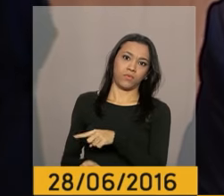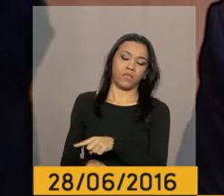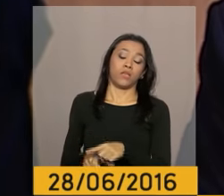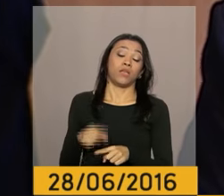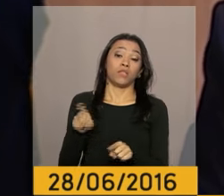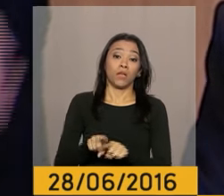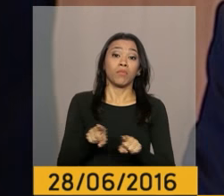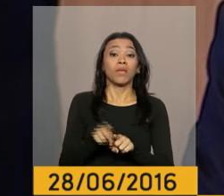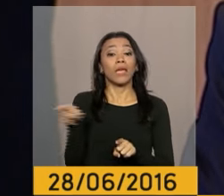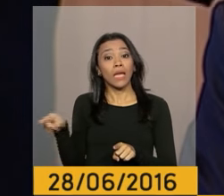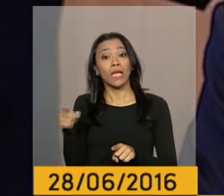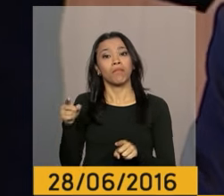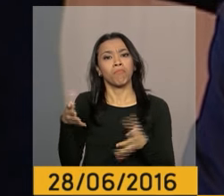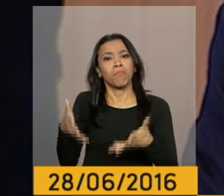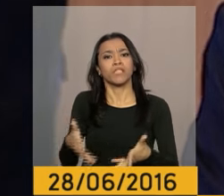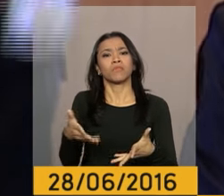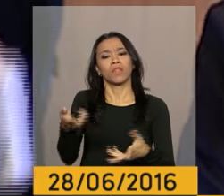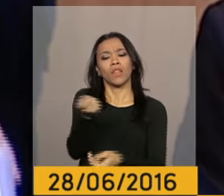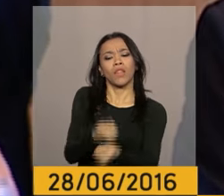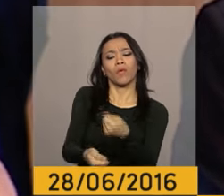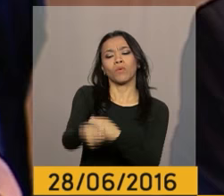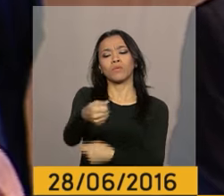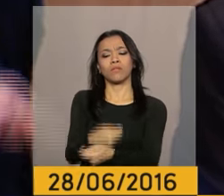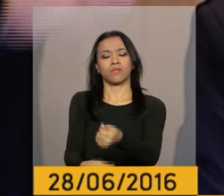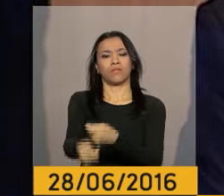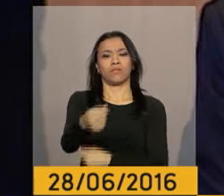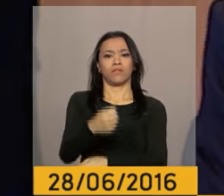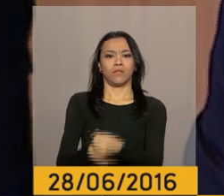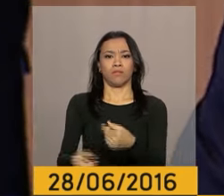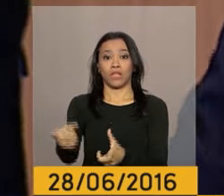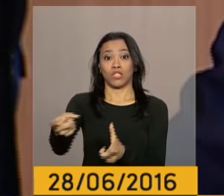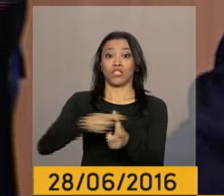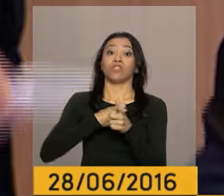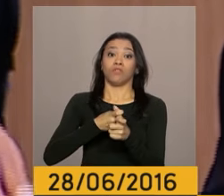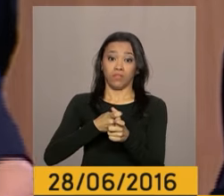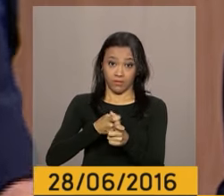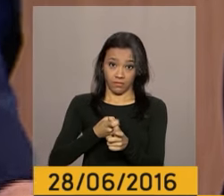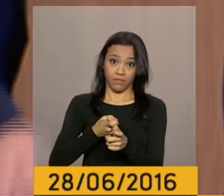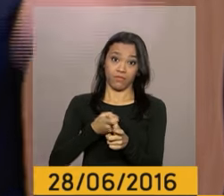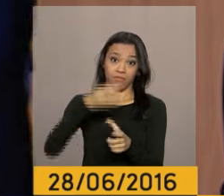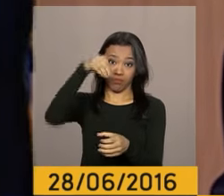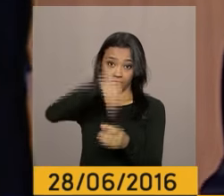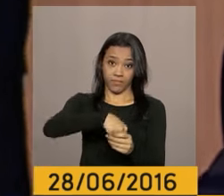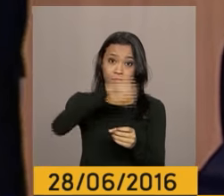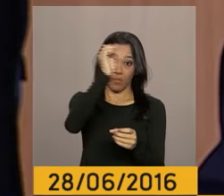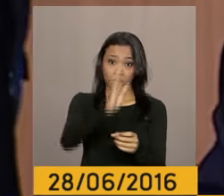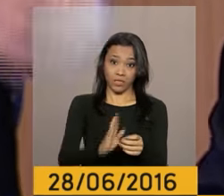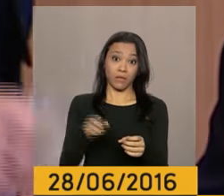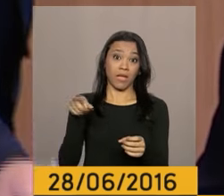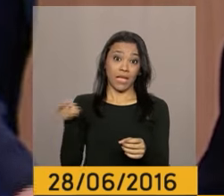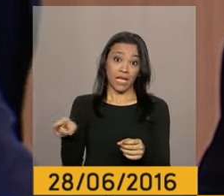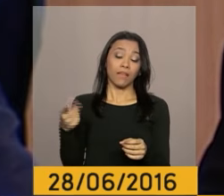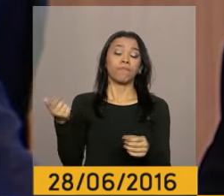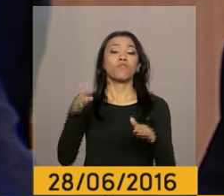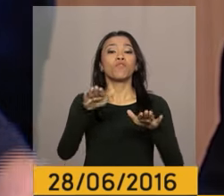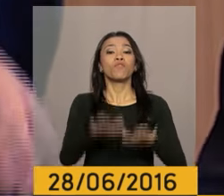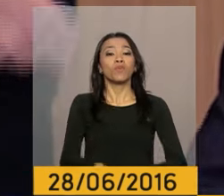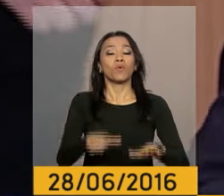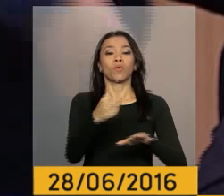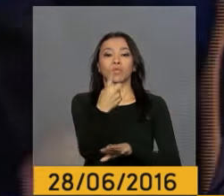da dívida externa. Então, ele tem esse passado. Ficou 16